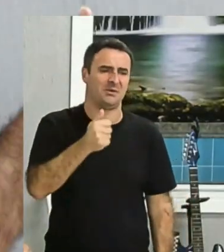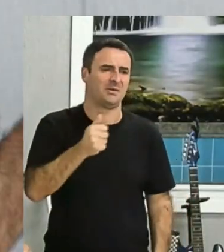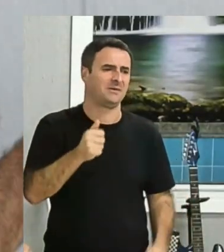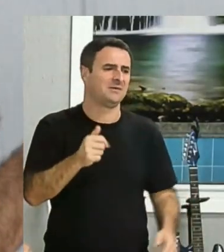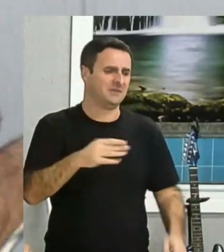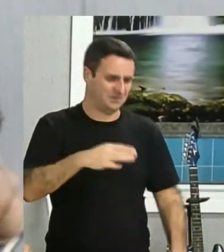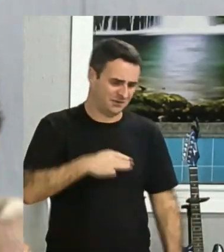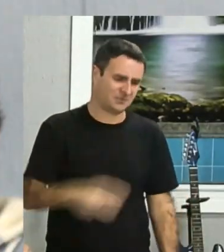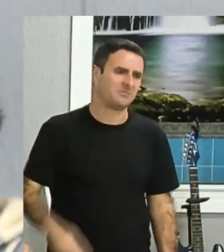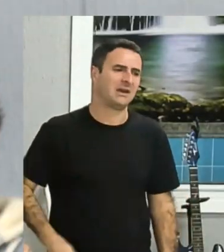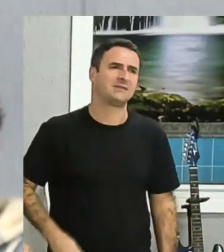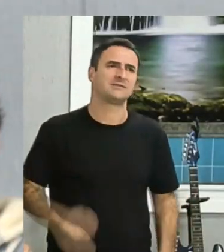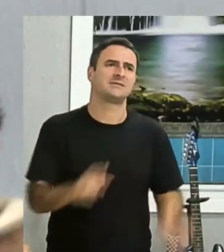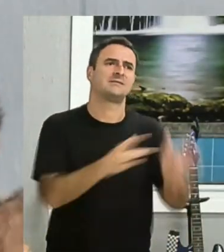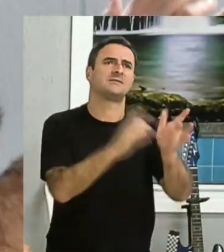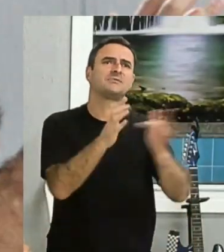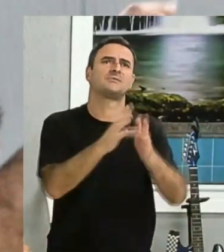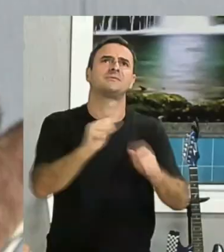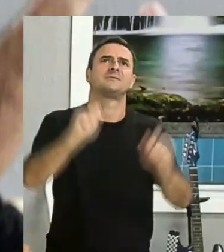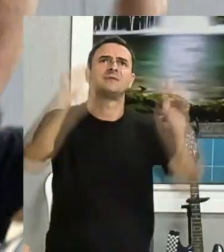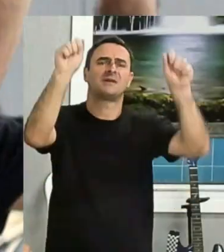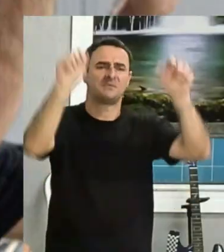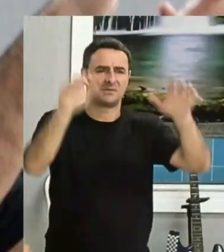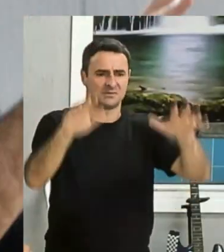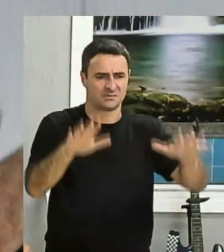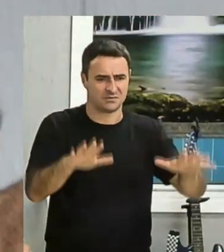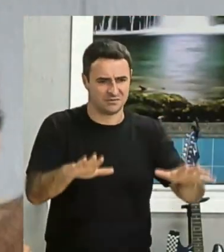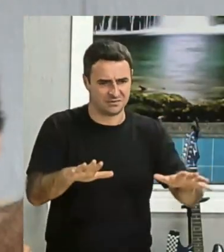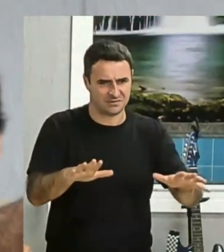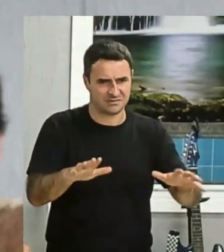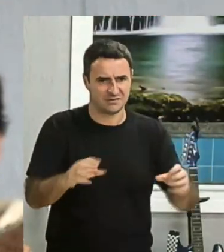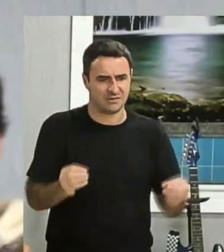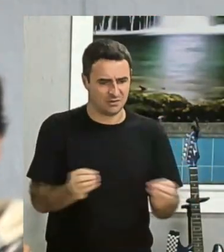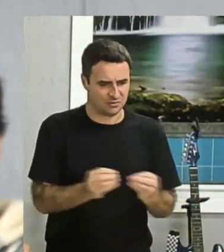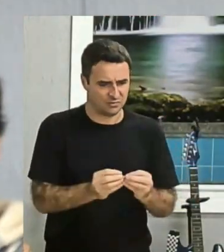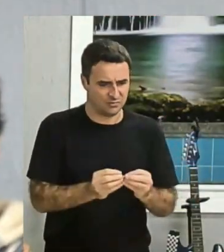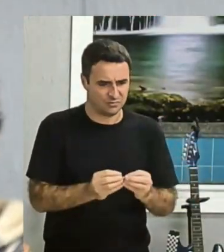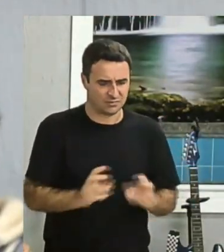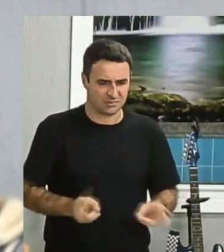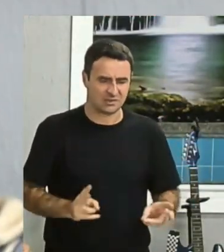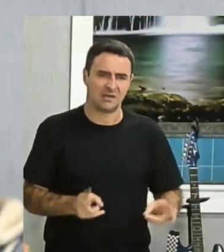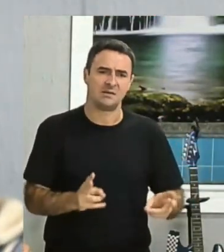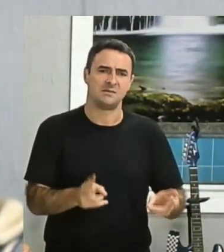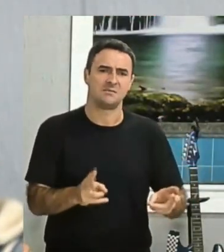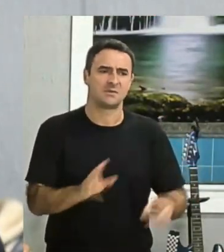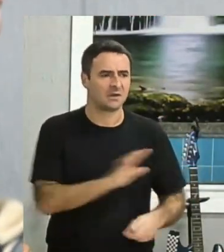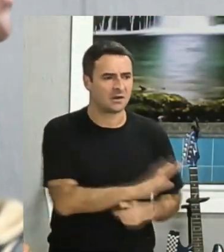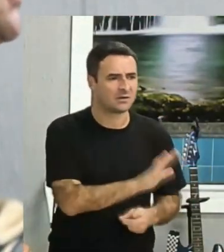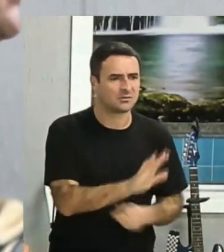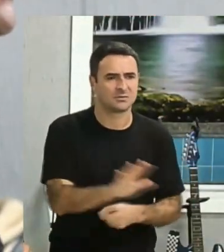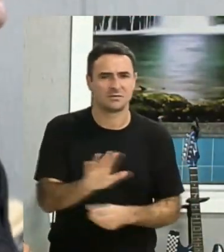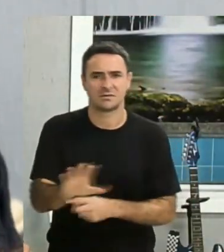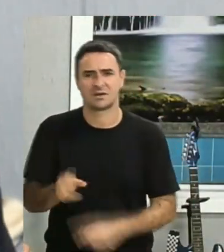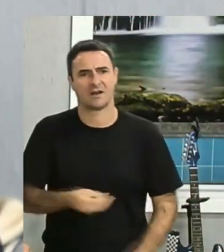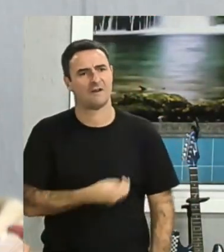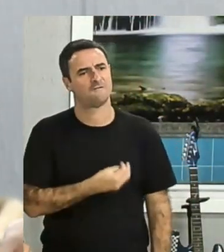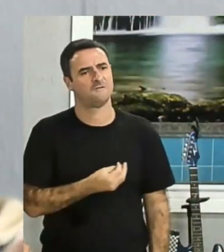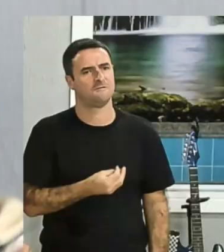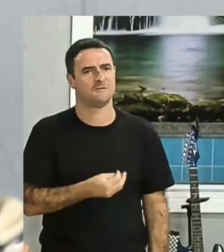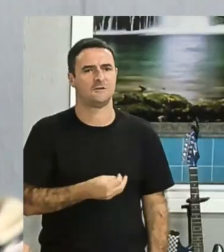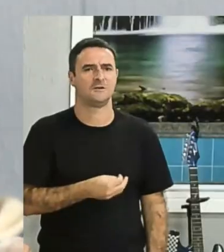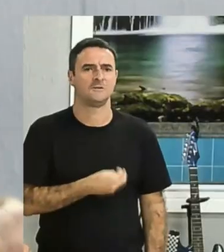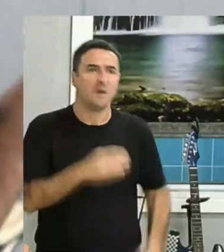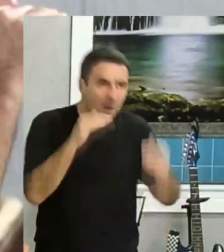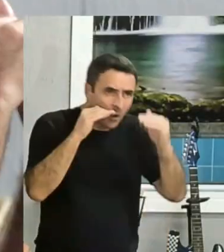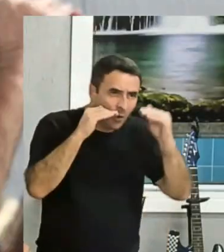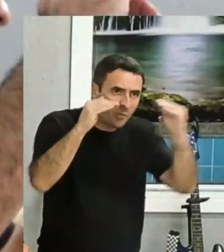Mestre. Abençoa-nos, ó Deus, com a tua presença constante. Ajuda-nos, ó Deus, a vivermos para a tua